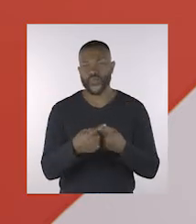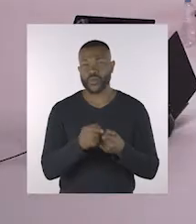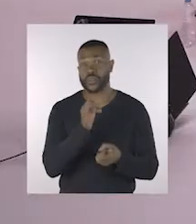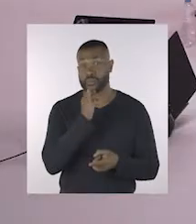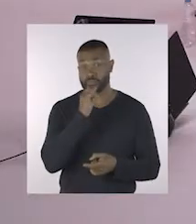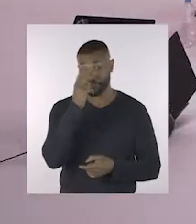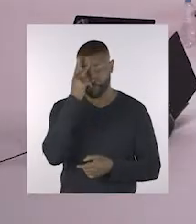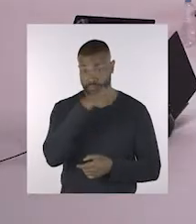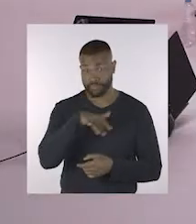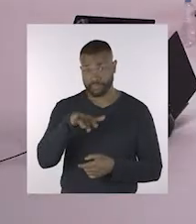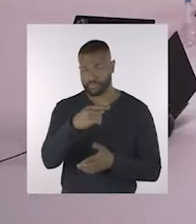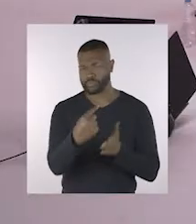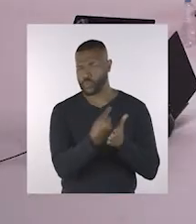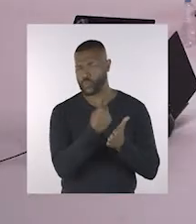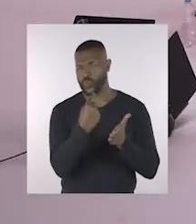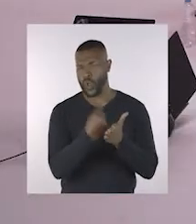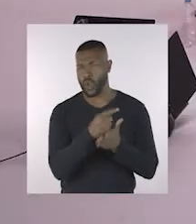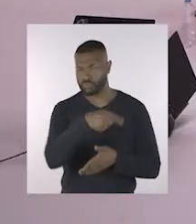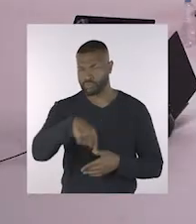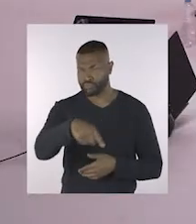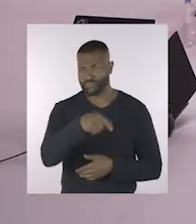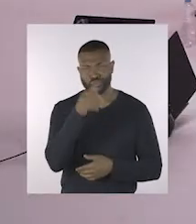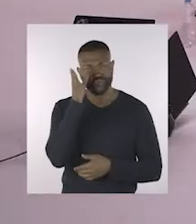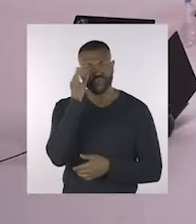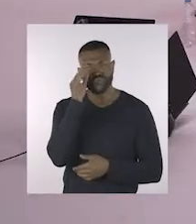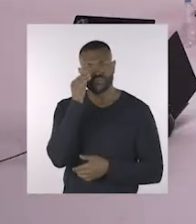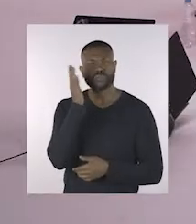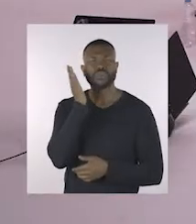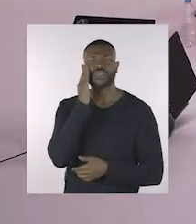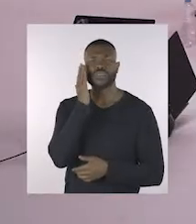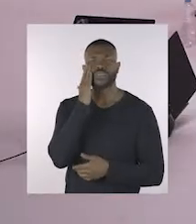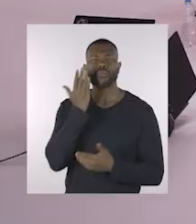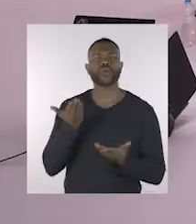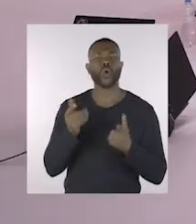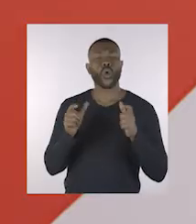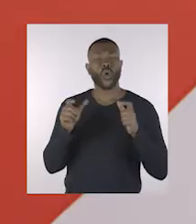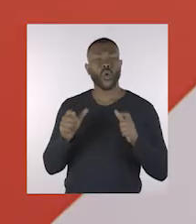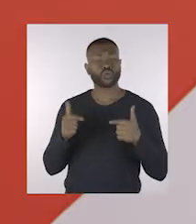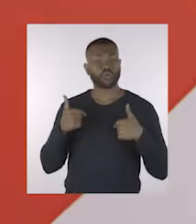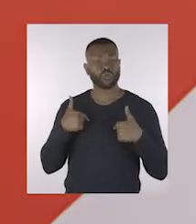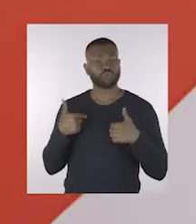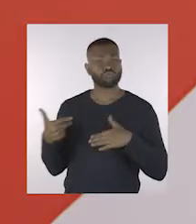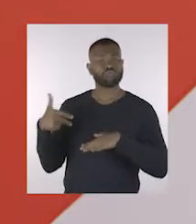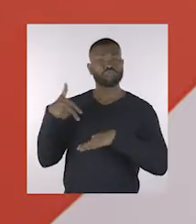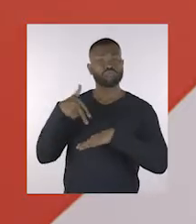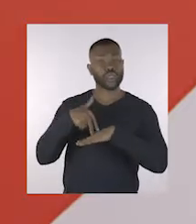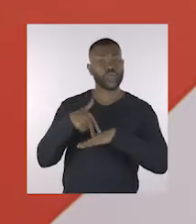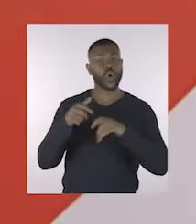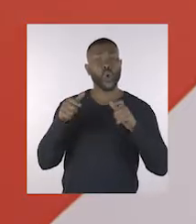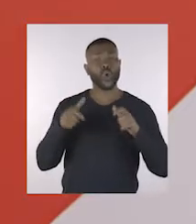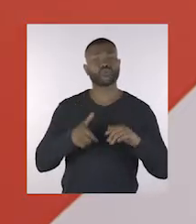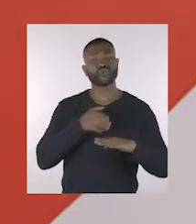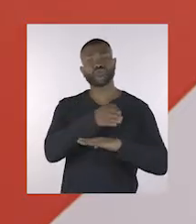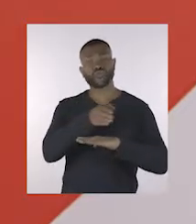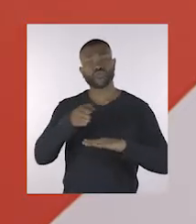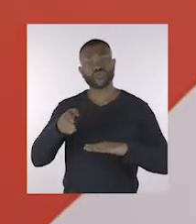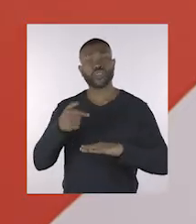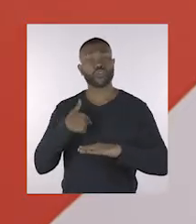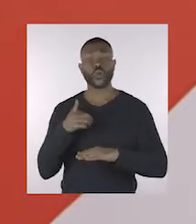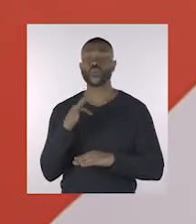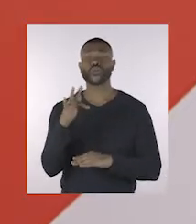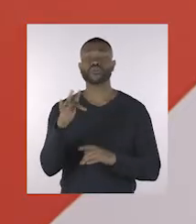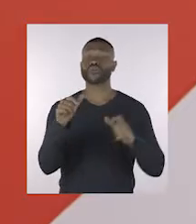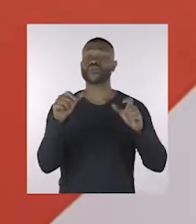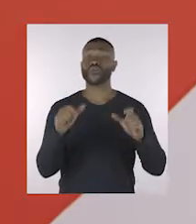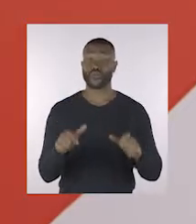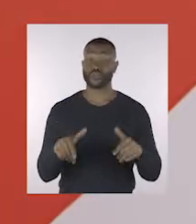pessoas sempre pergunta aí tem uma curiosidade de saber da onde eu vim para onde eu fui e para